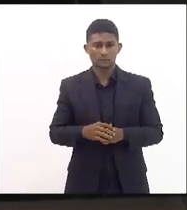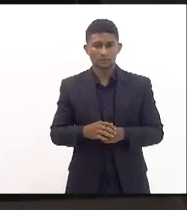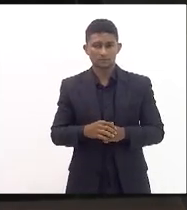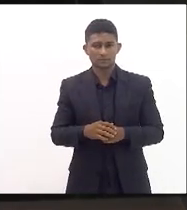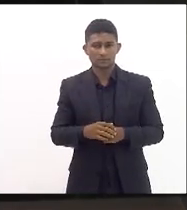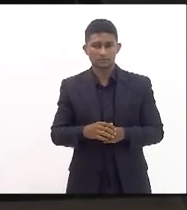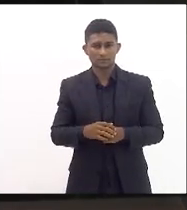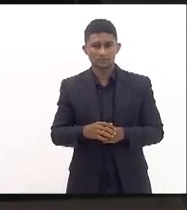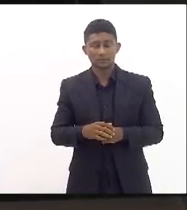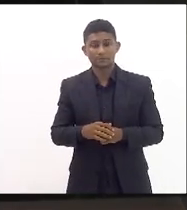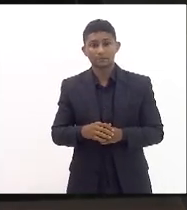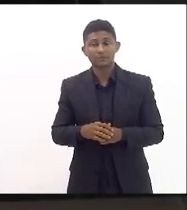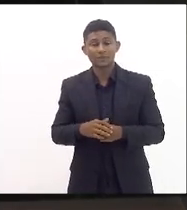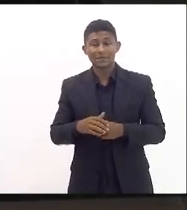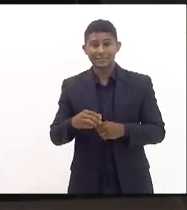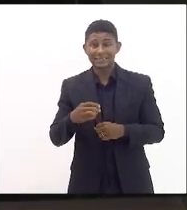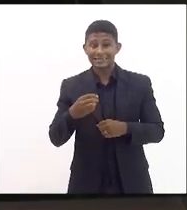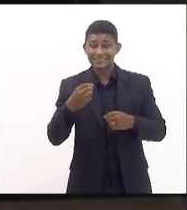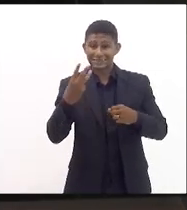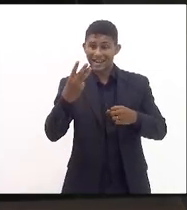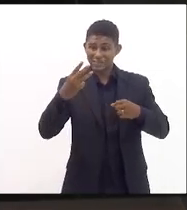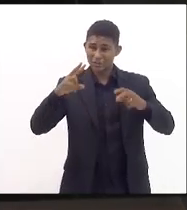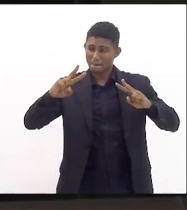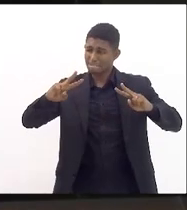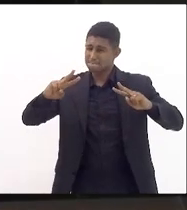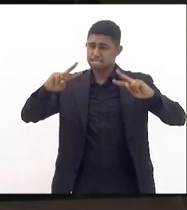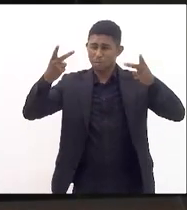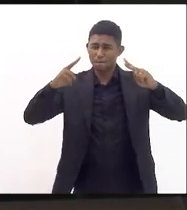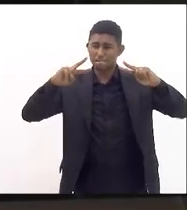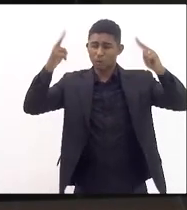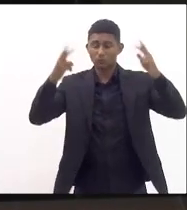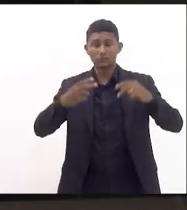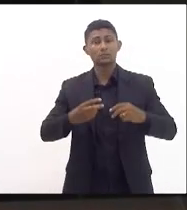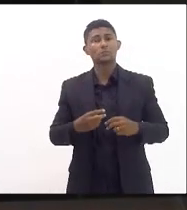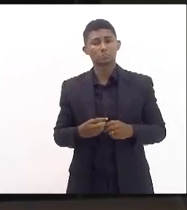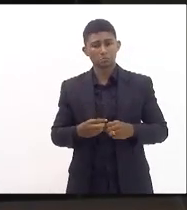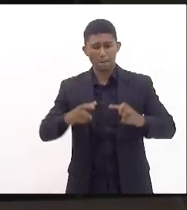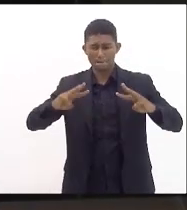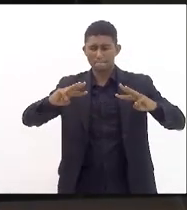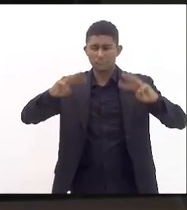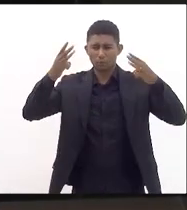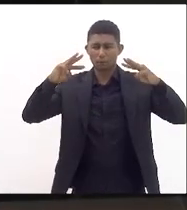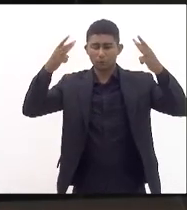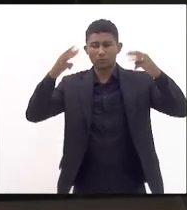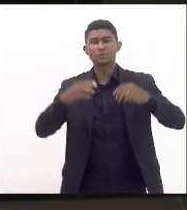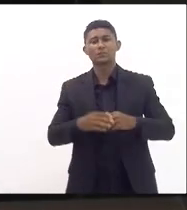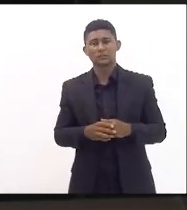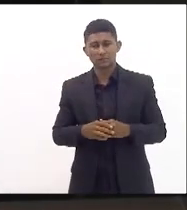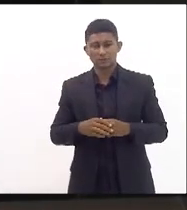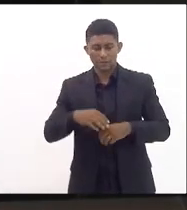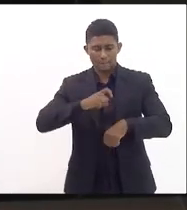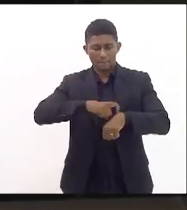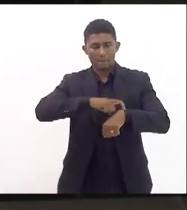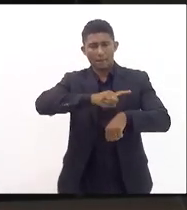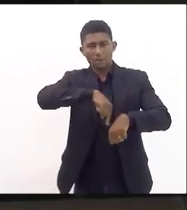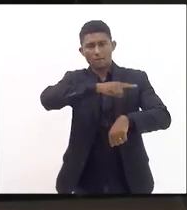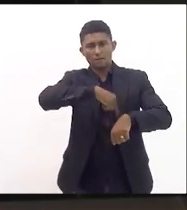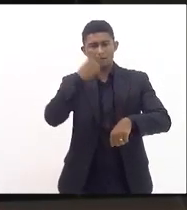verdade, 3 vezes mais o volume de água em apenas 24